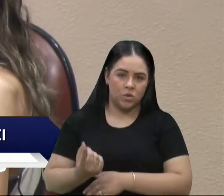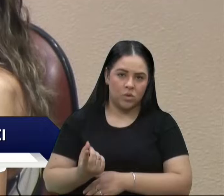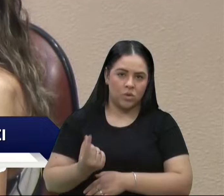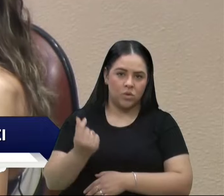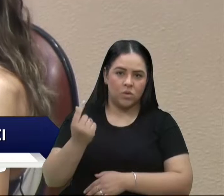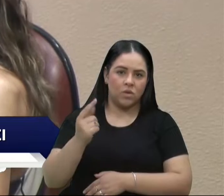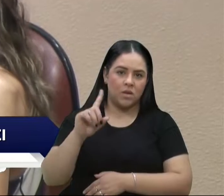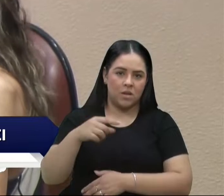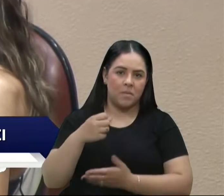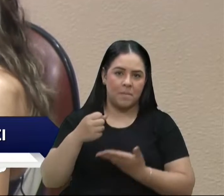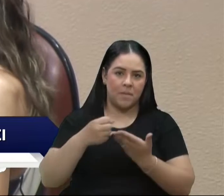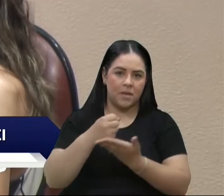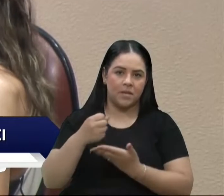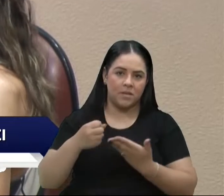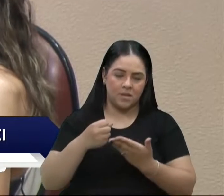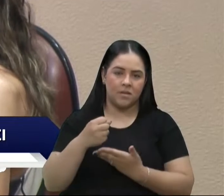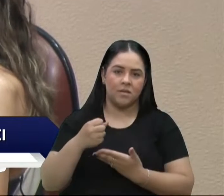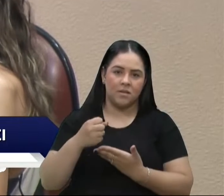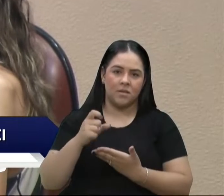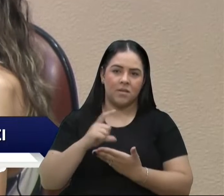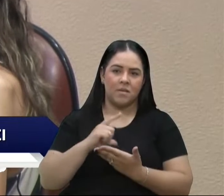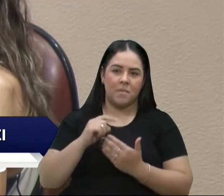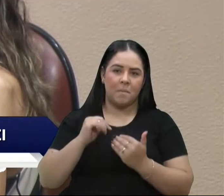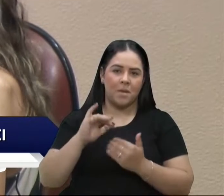são baseados em médias históricas. Então,